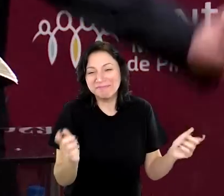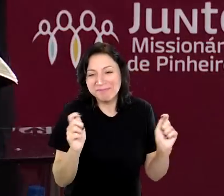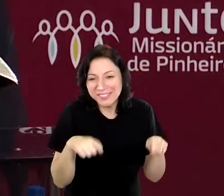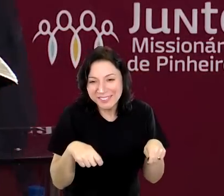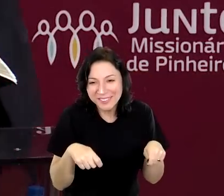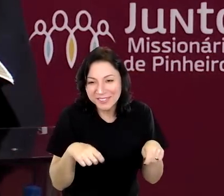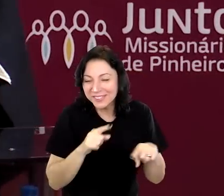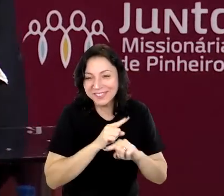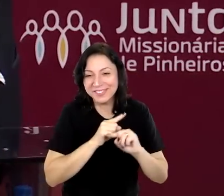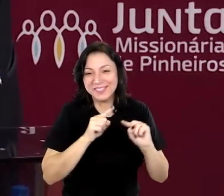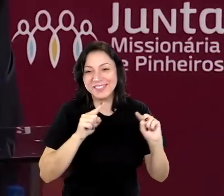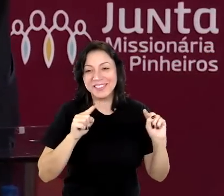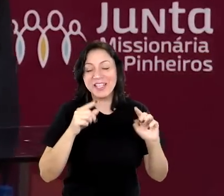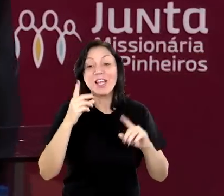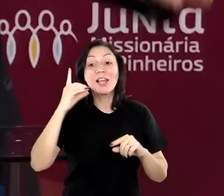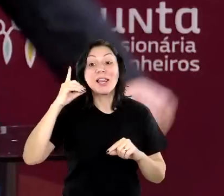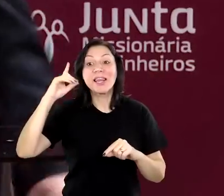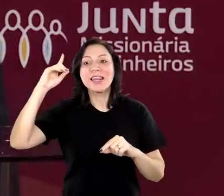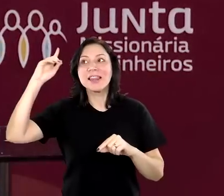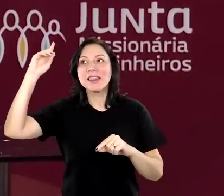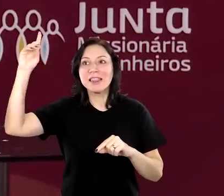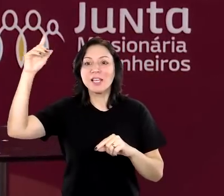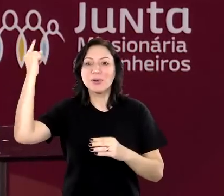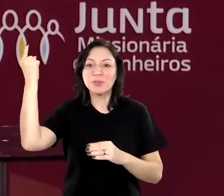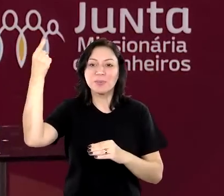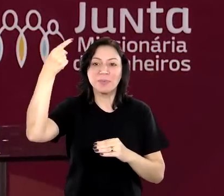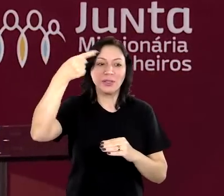da parte de Deus.